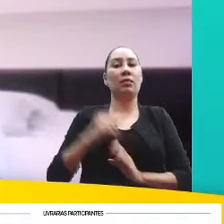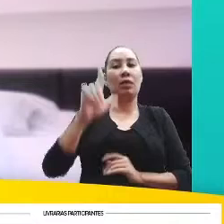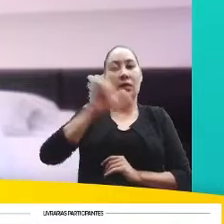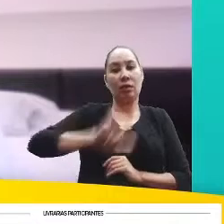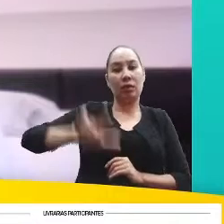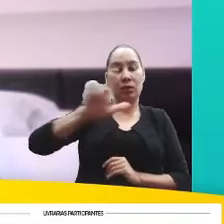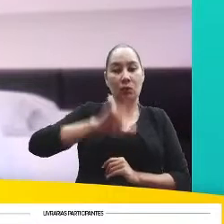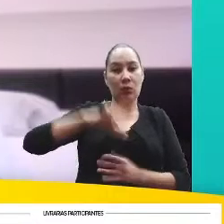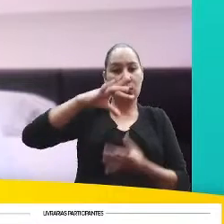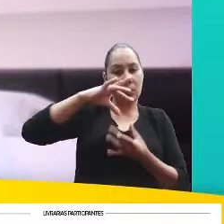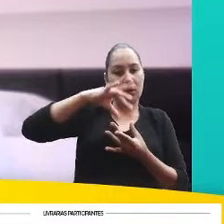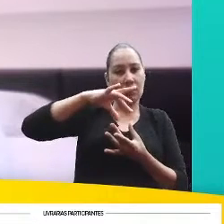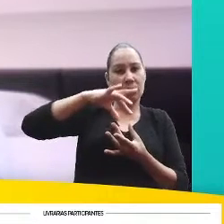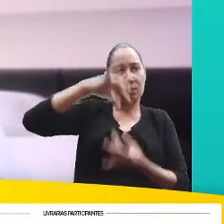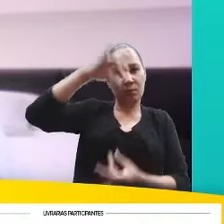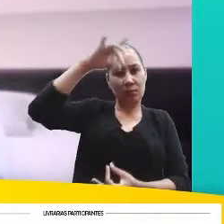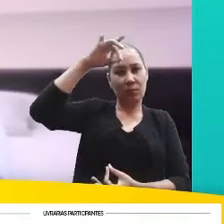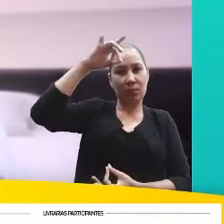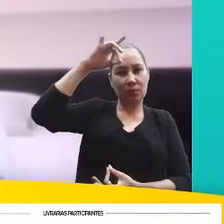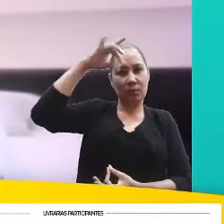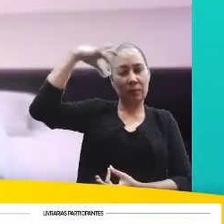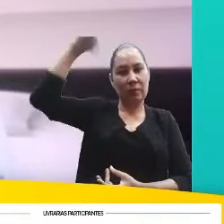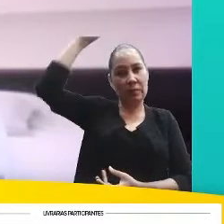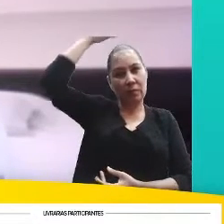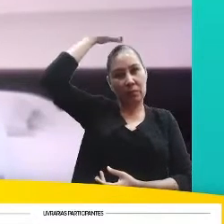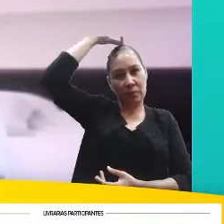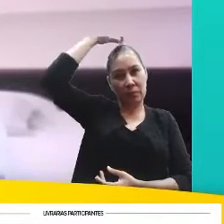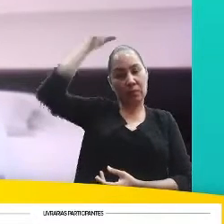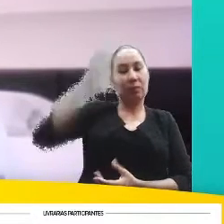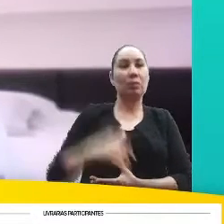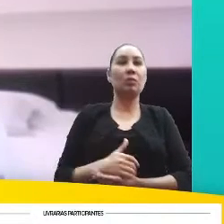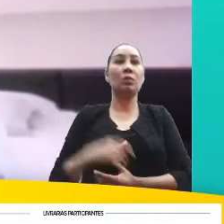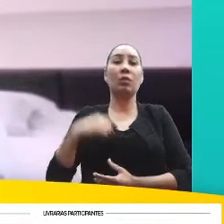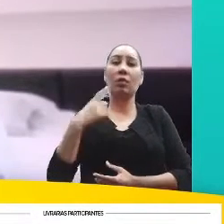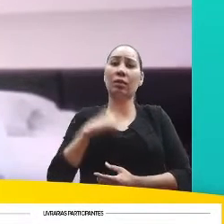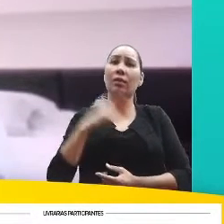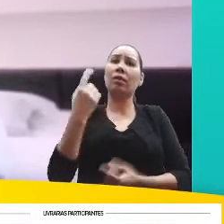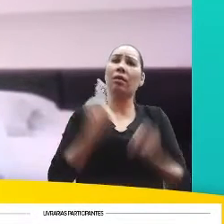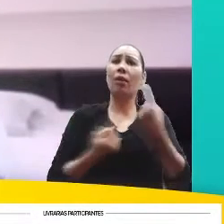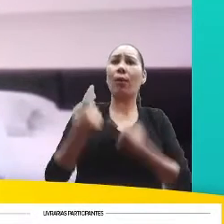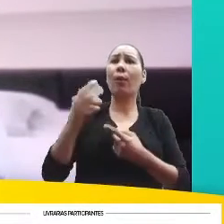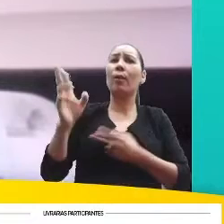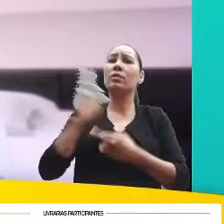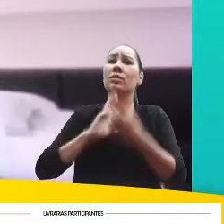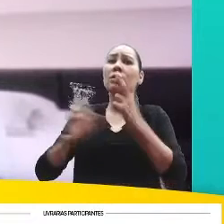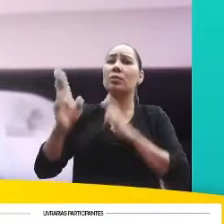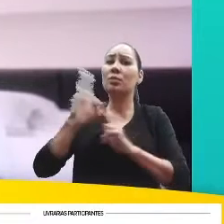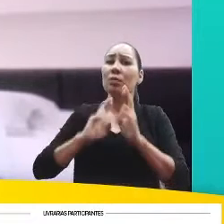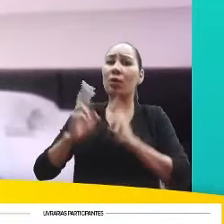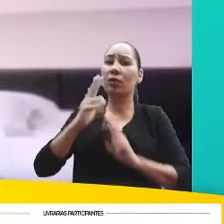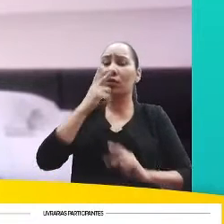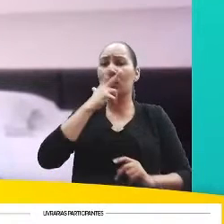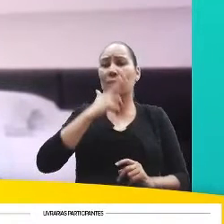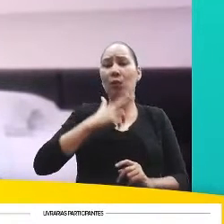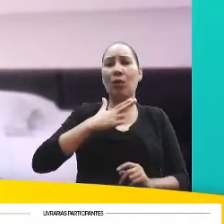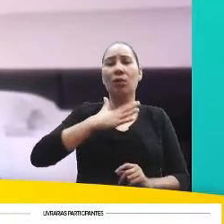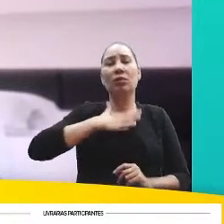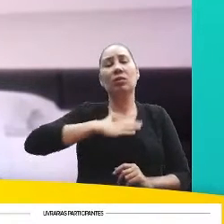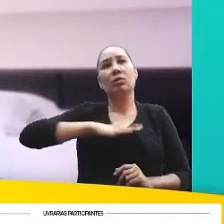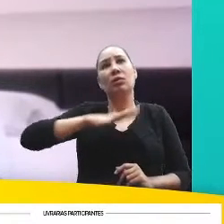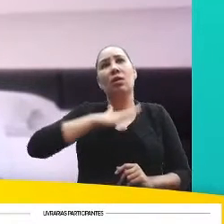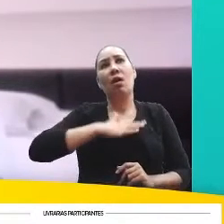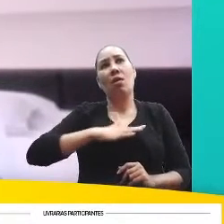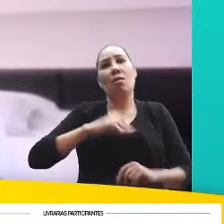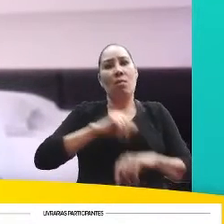literatura espírita a gente tem algumas respostas que nos confortam nesse momento, ainda mais nesse momento tão singular, desse ano